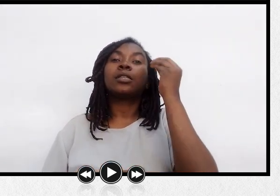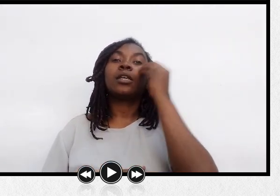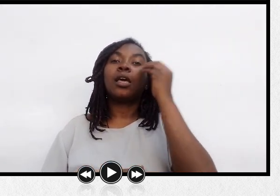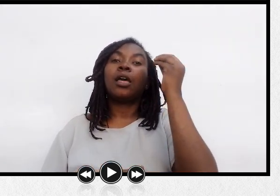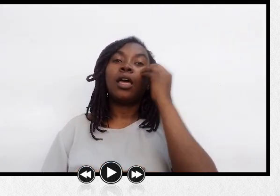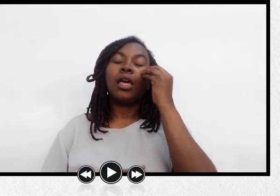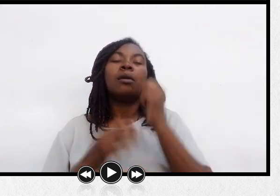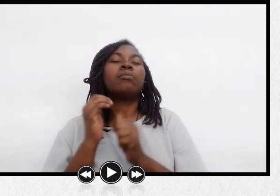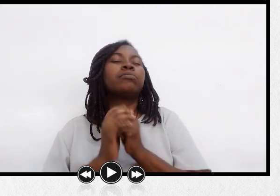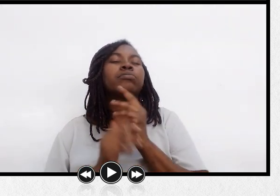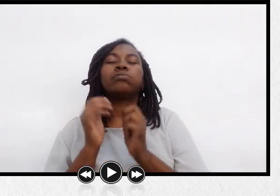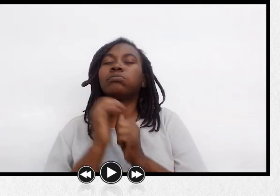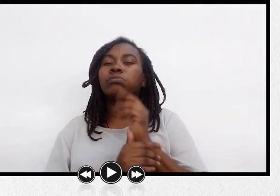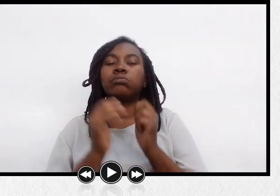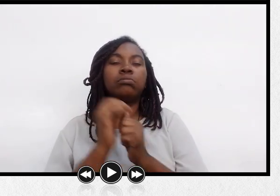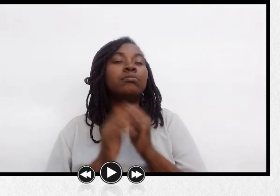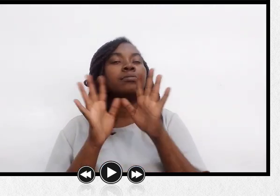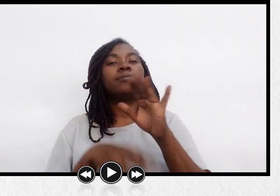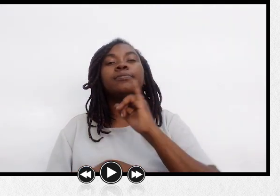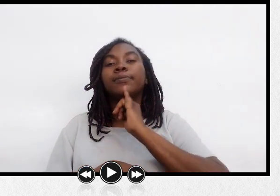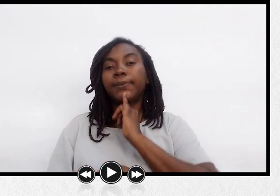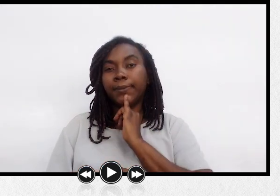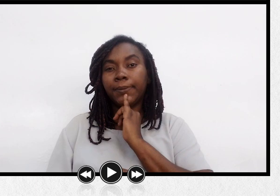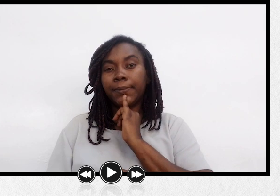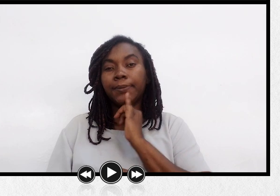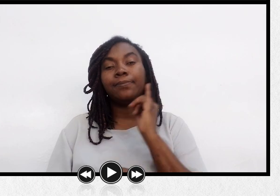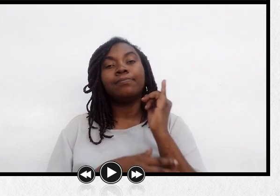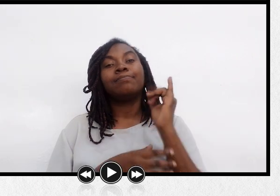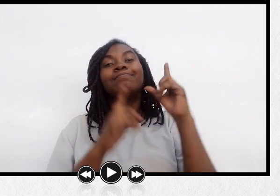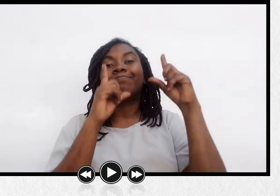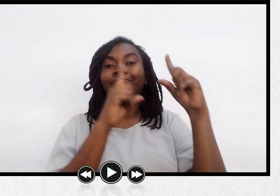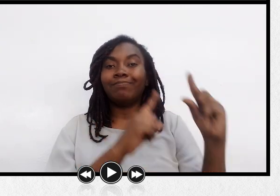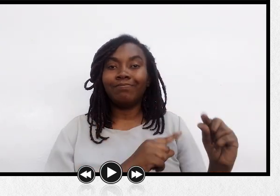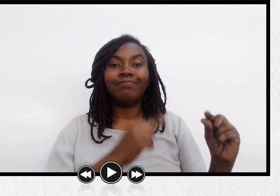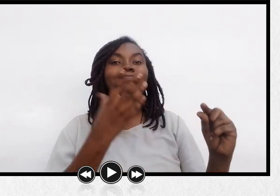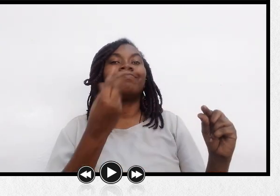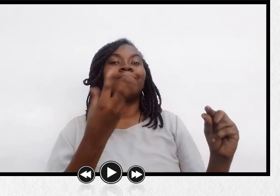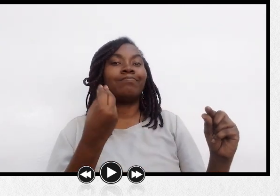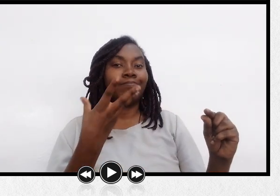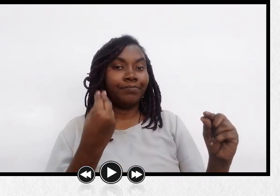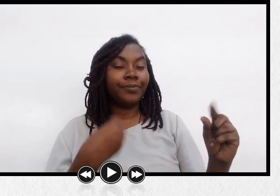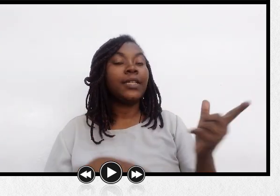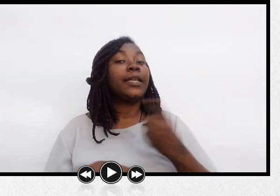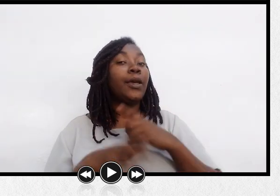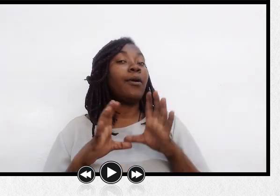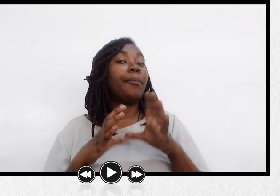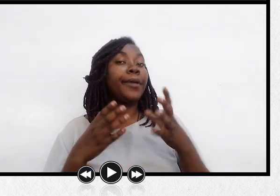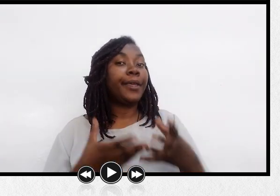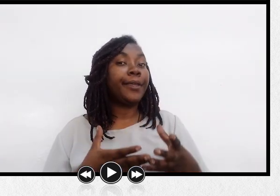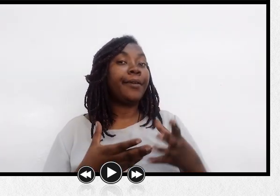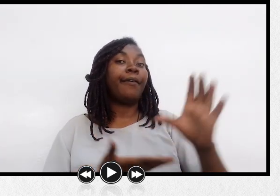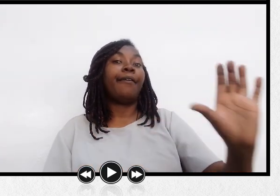houve várias tentativas, mas infelizmente reduziu bastante. Tem comitê que